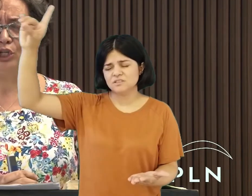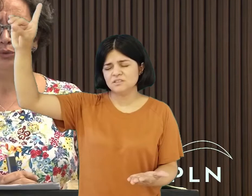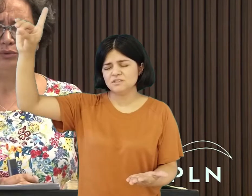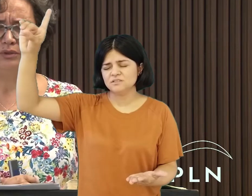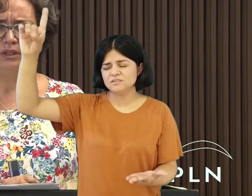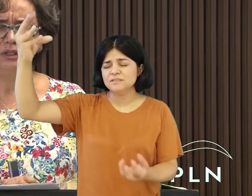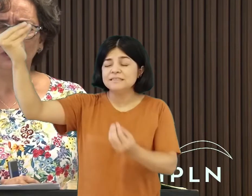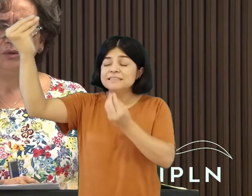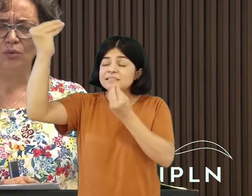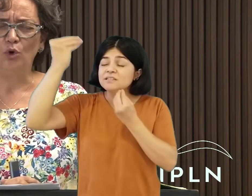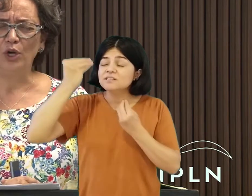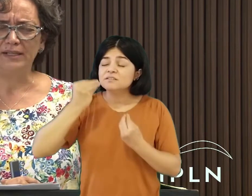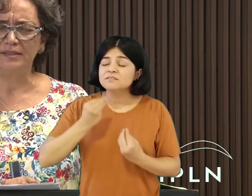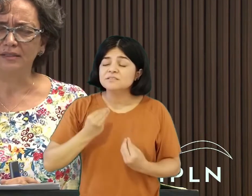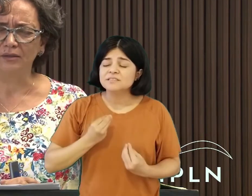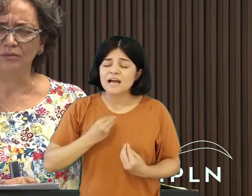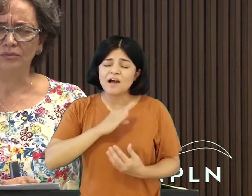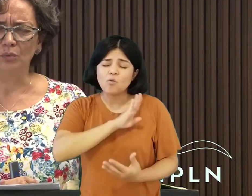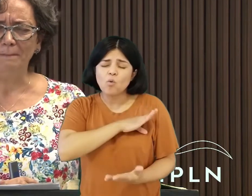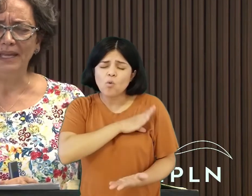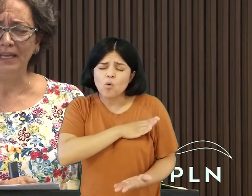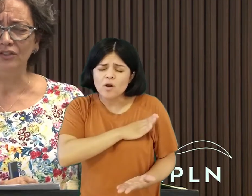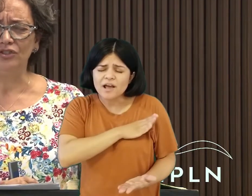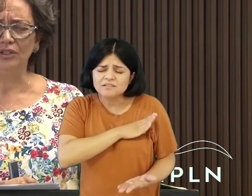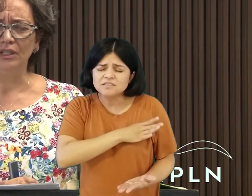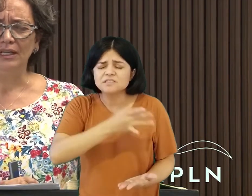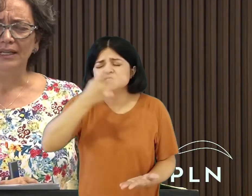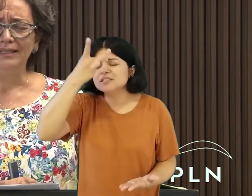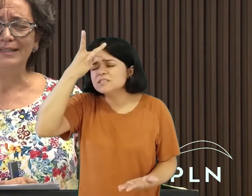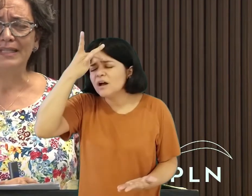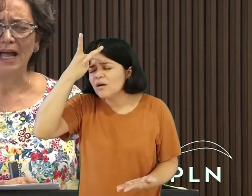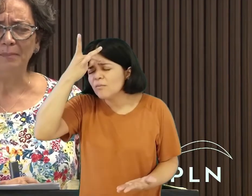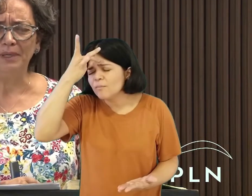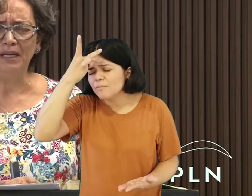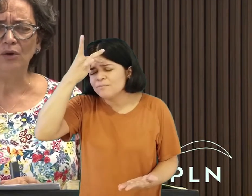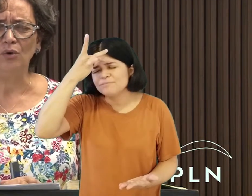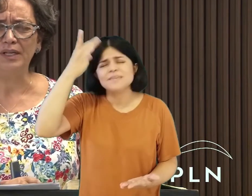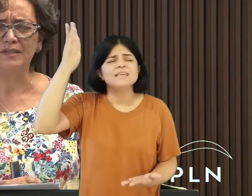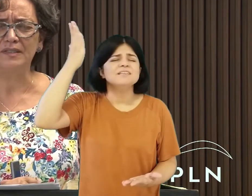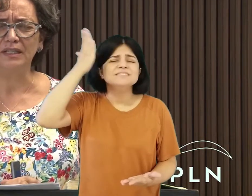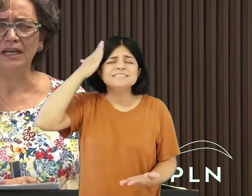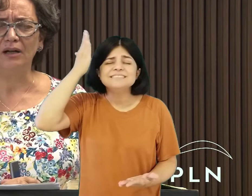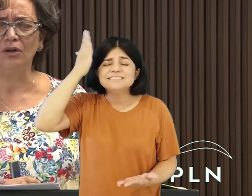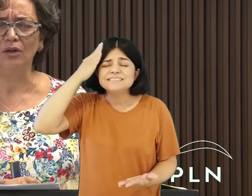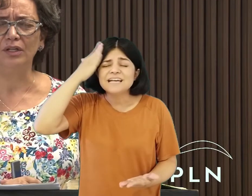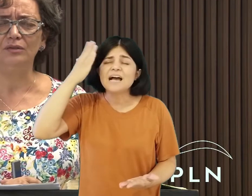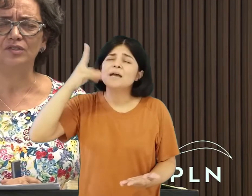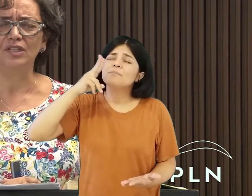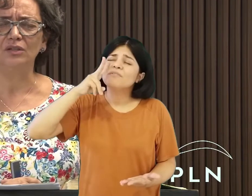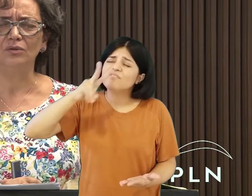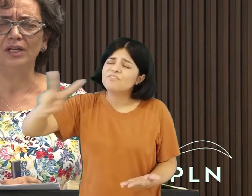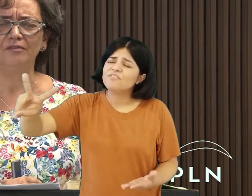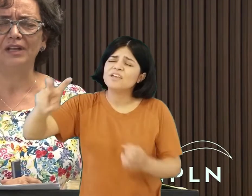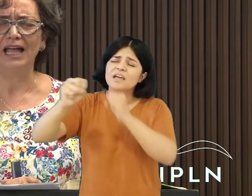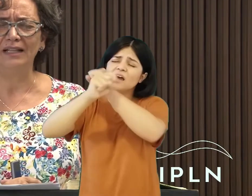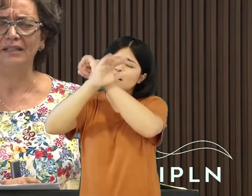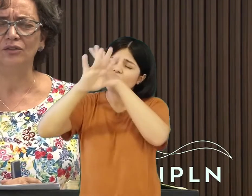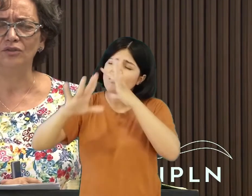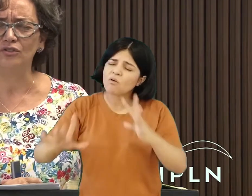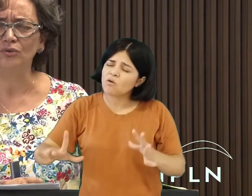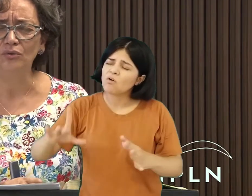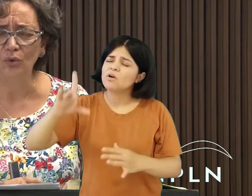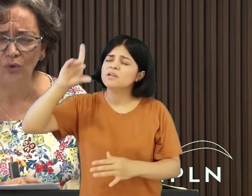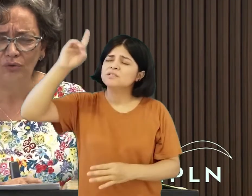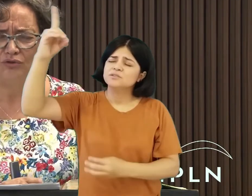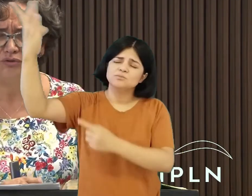um olho, um coração, uma mente que saiba reconhecer a glória do Senhor revelada a